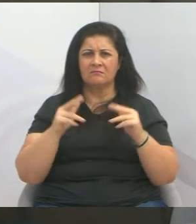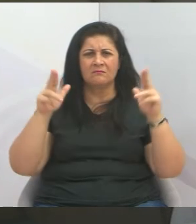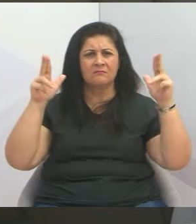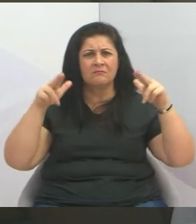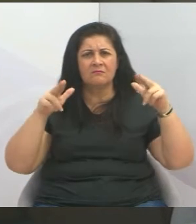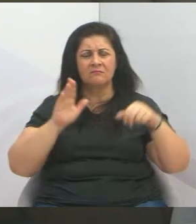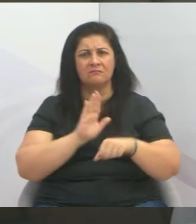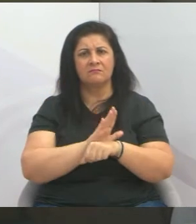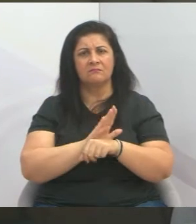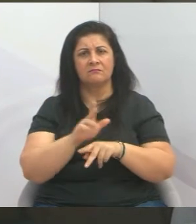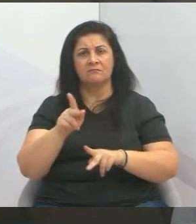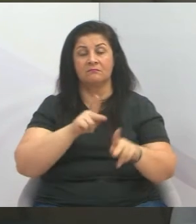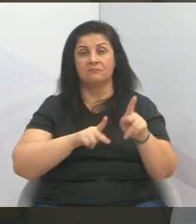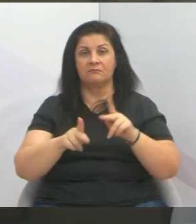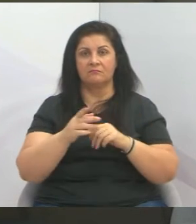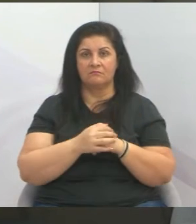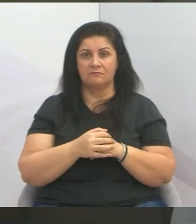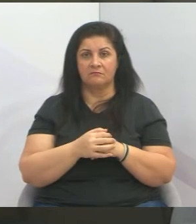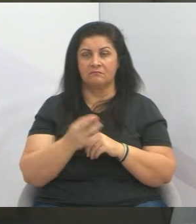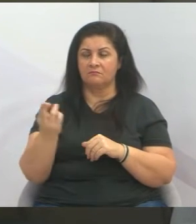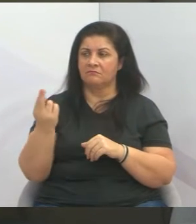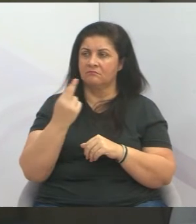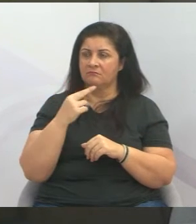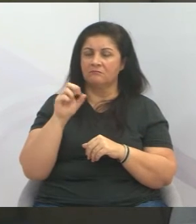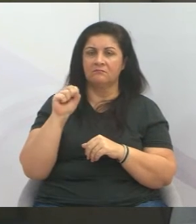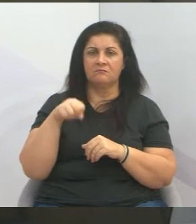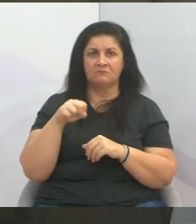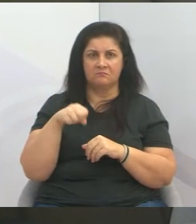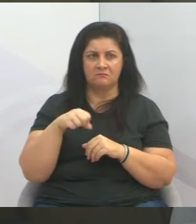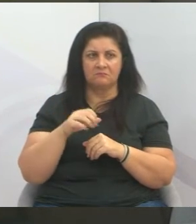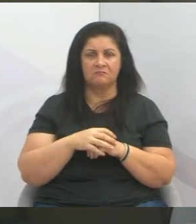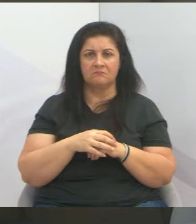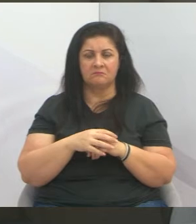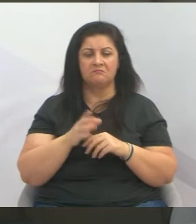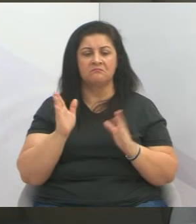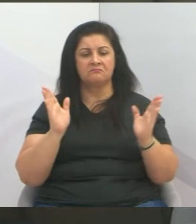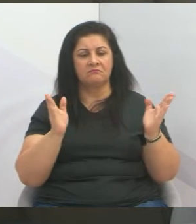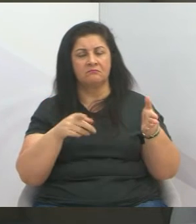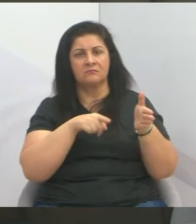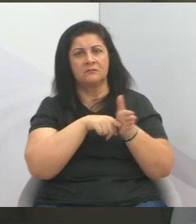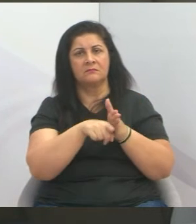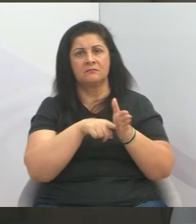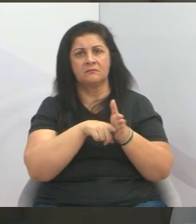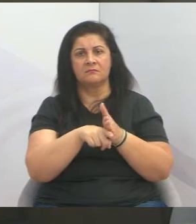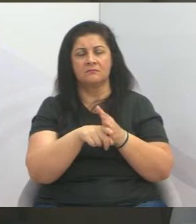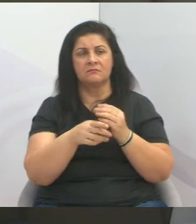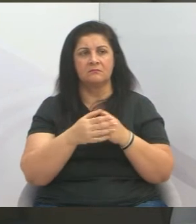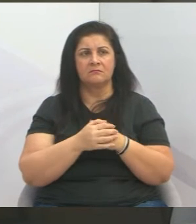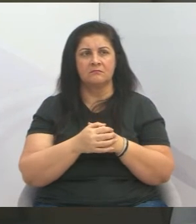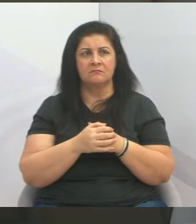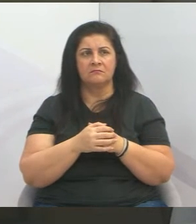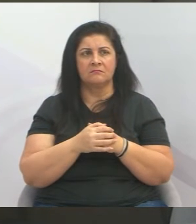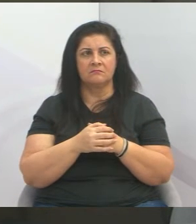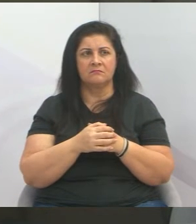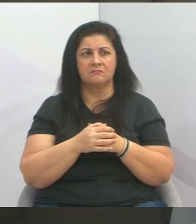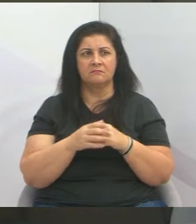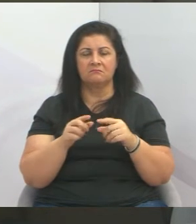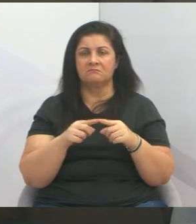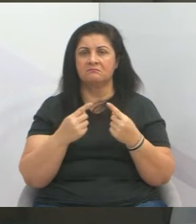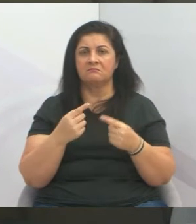munícipe né então dizendo que fizeram né o monitoramento na linha mas